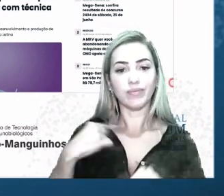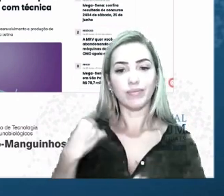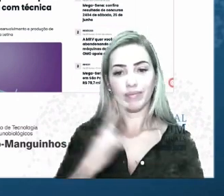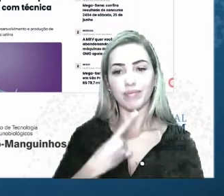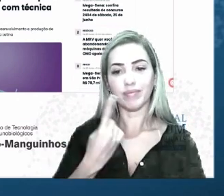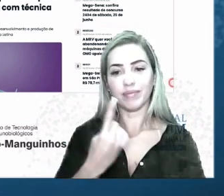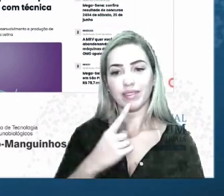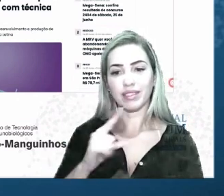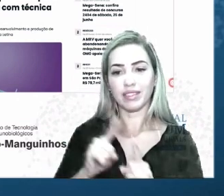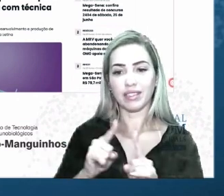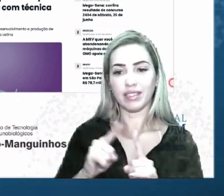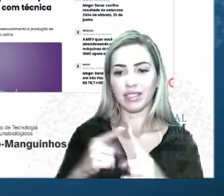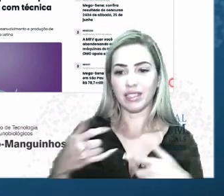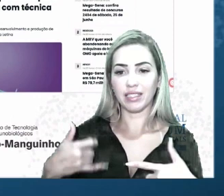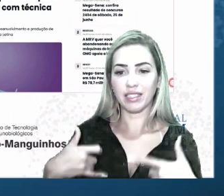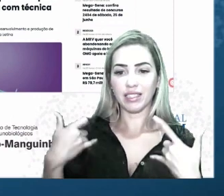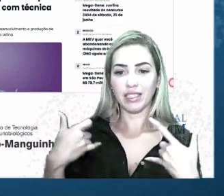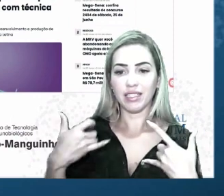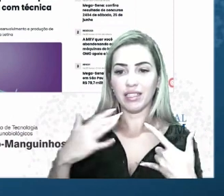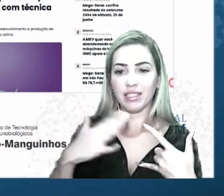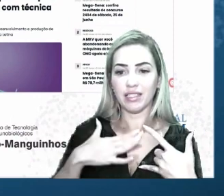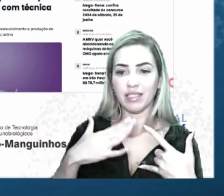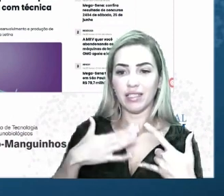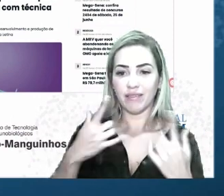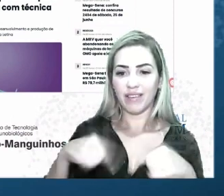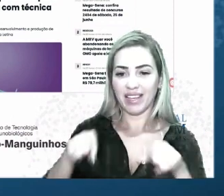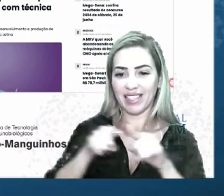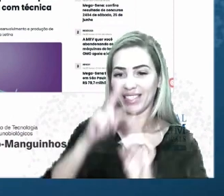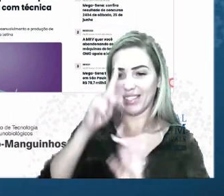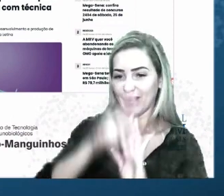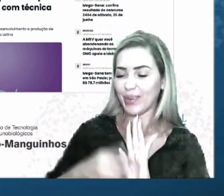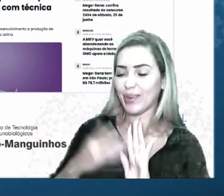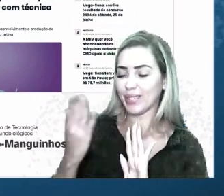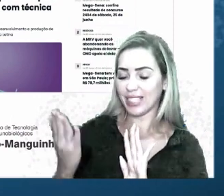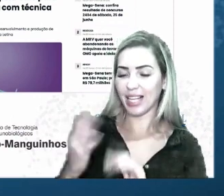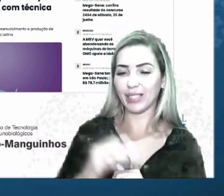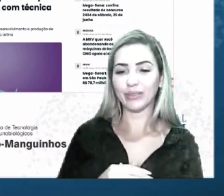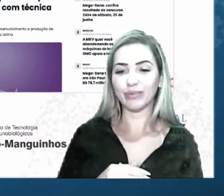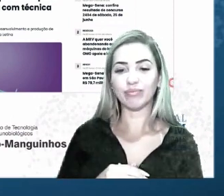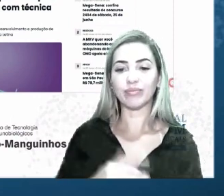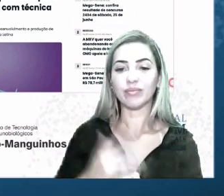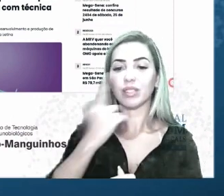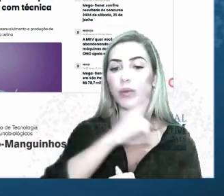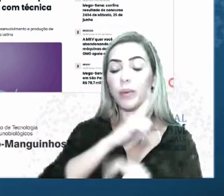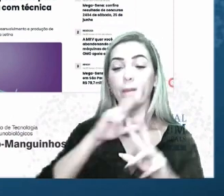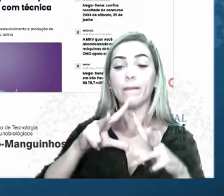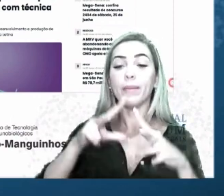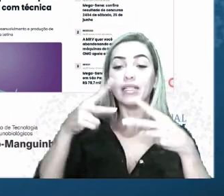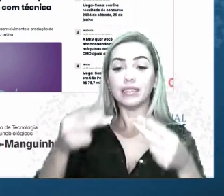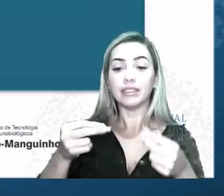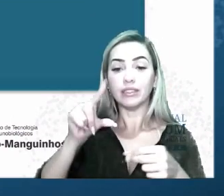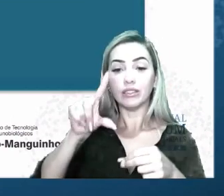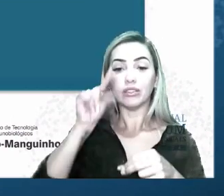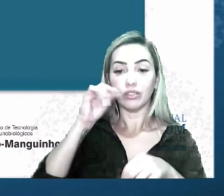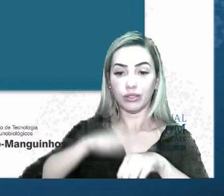minha parceira de projeto. Então, ela ganhou de presente uma escolha da